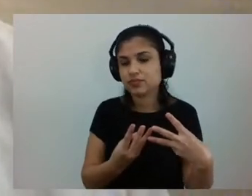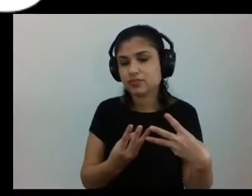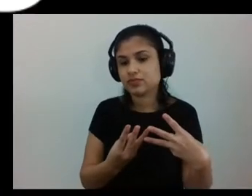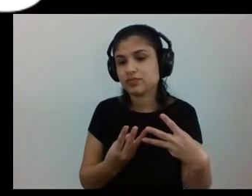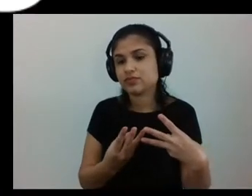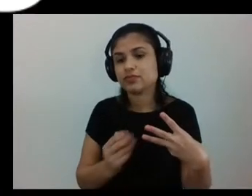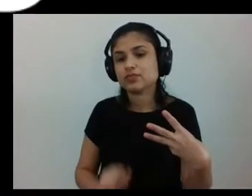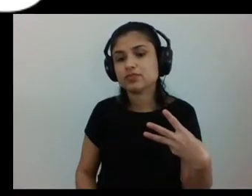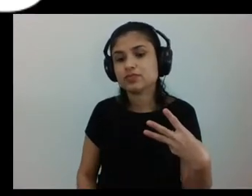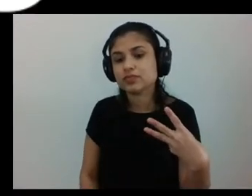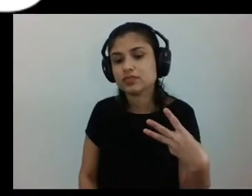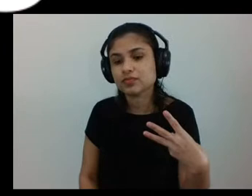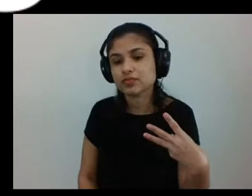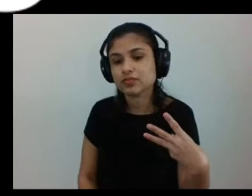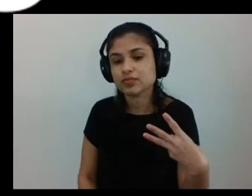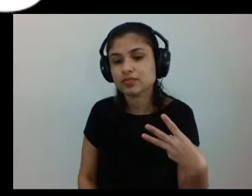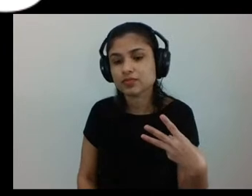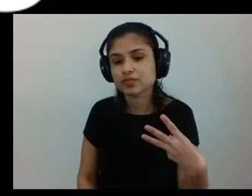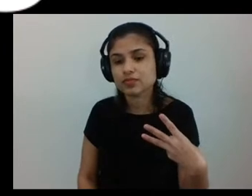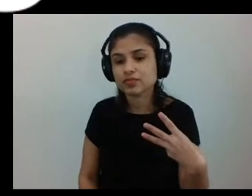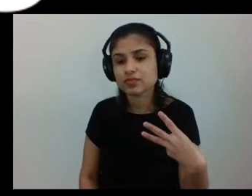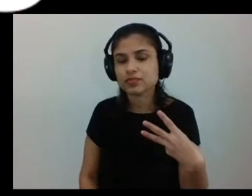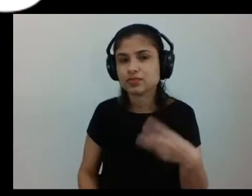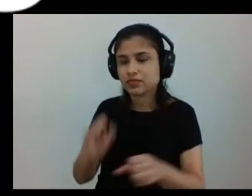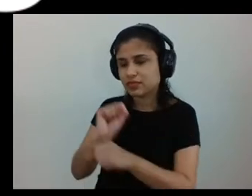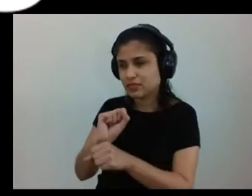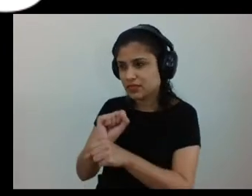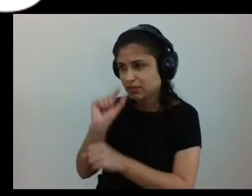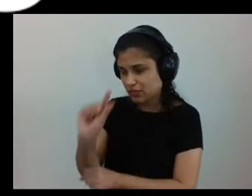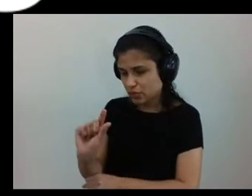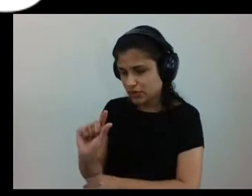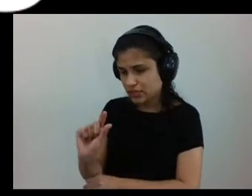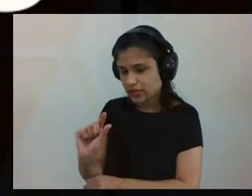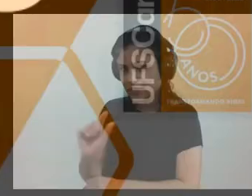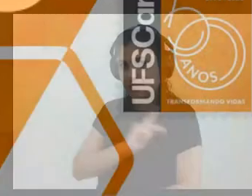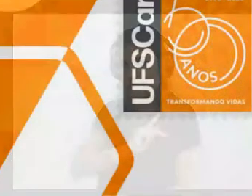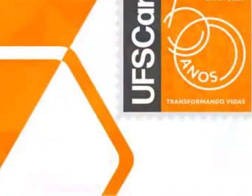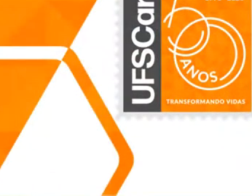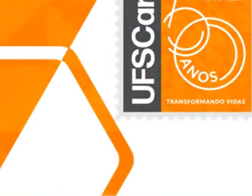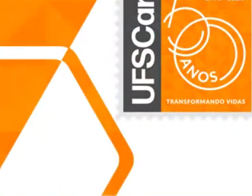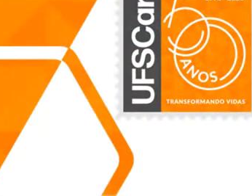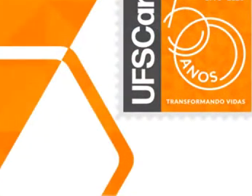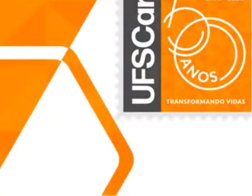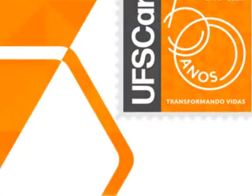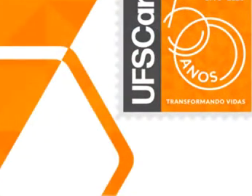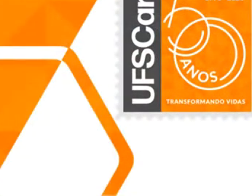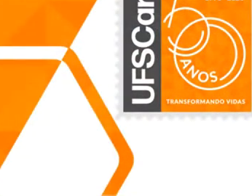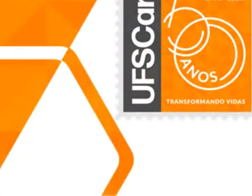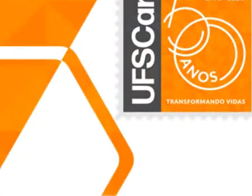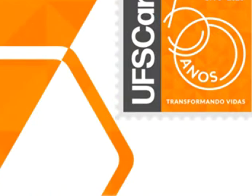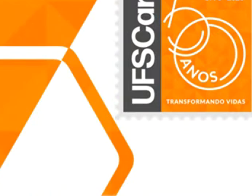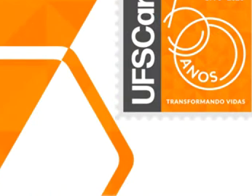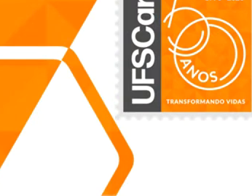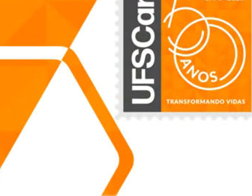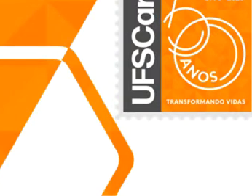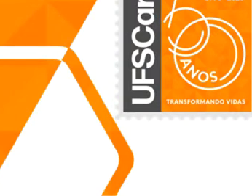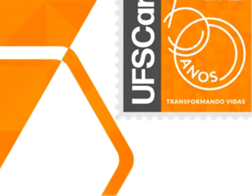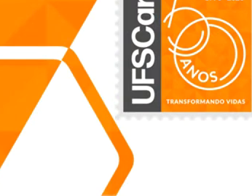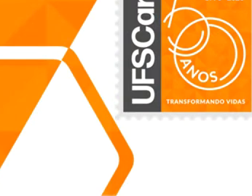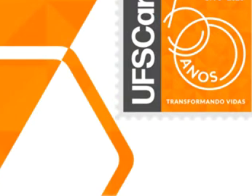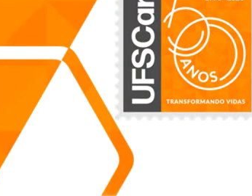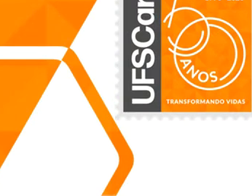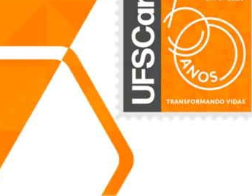Só o último que está invertido a fala. 1-3. A última é 2-1-3. Então, a última seria 2-1-3. Só um momento, por favor. Presidência, falar. Comissão técnica, por gentileza,